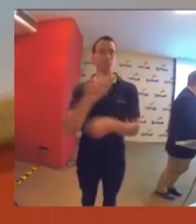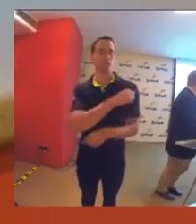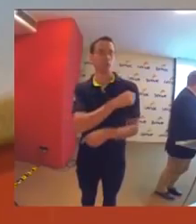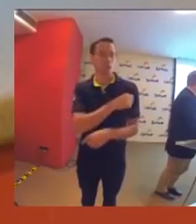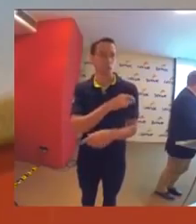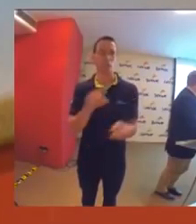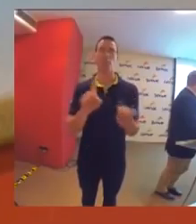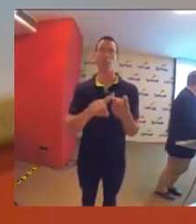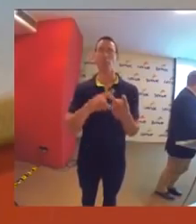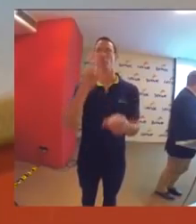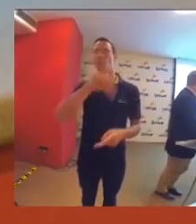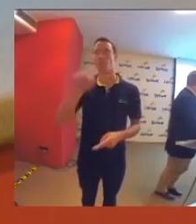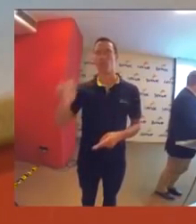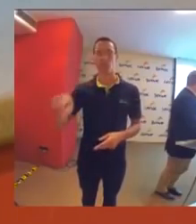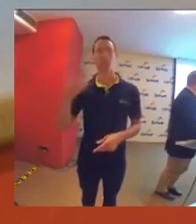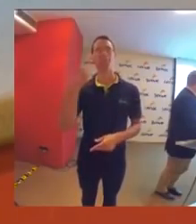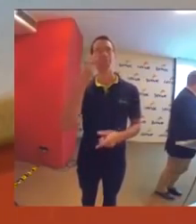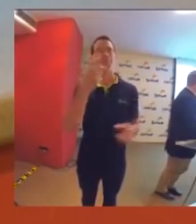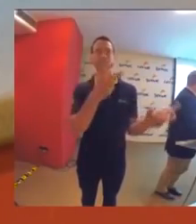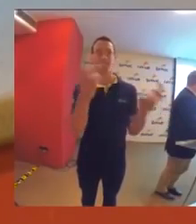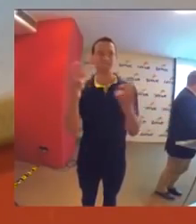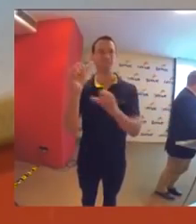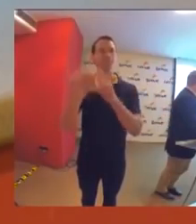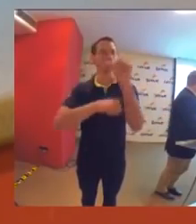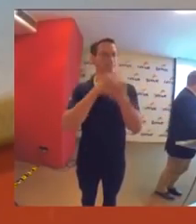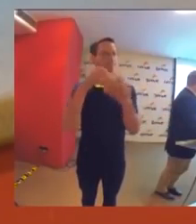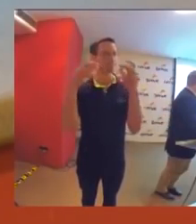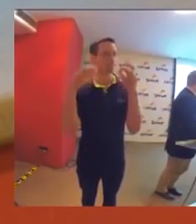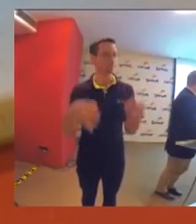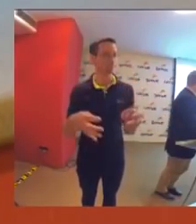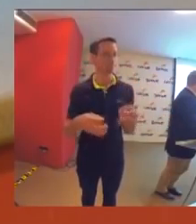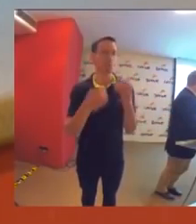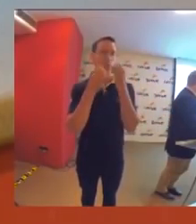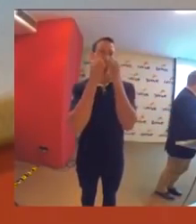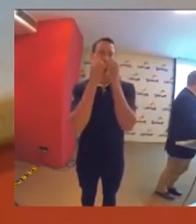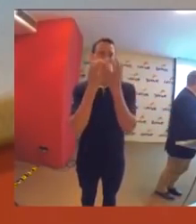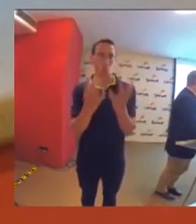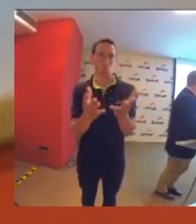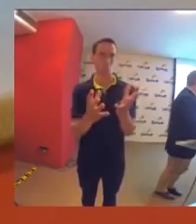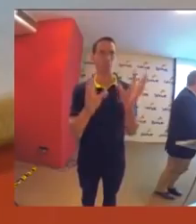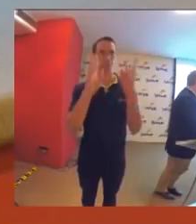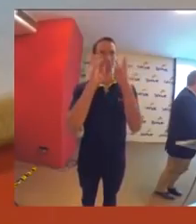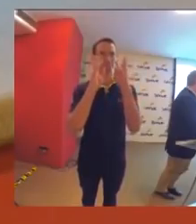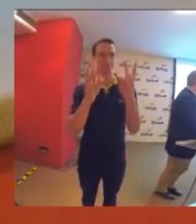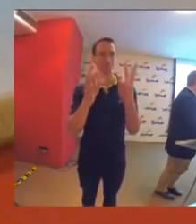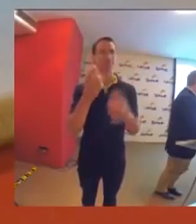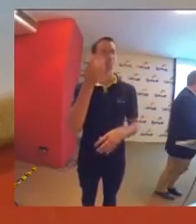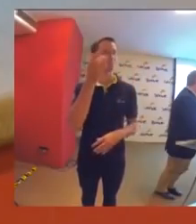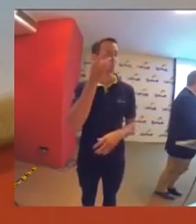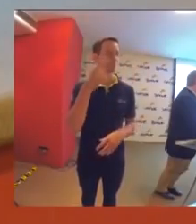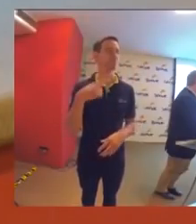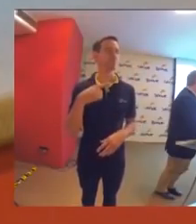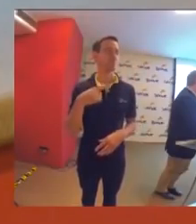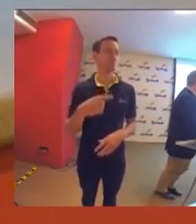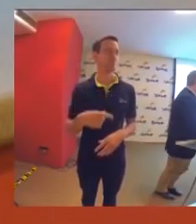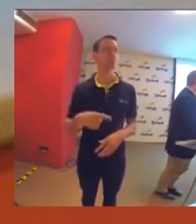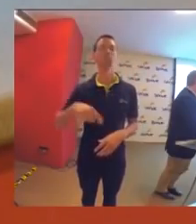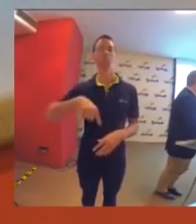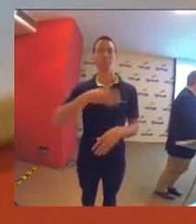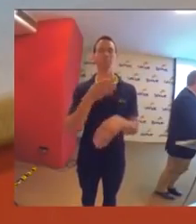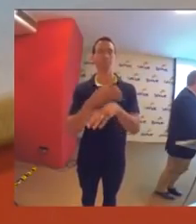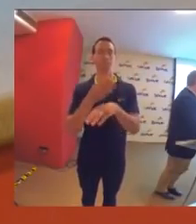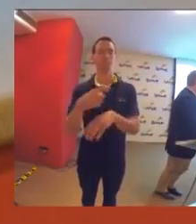mudança que isso acaba trazendo. Então, é muito bom ouvir e ver que a gente também, de alguma forma, está fazendo isso.